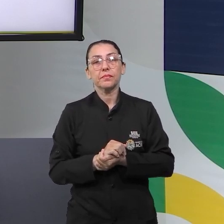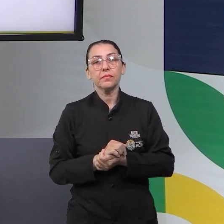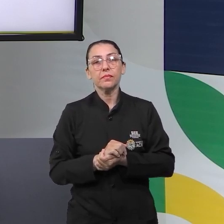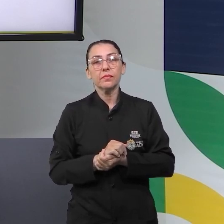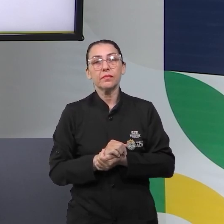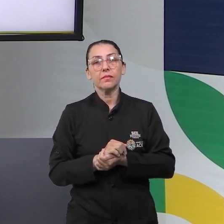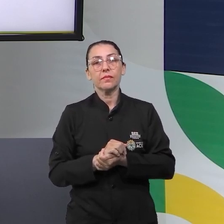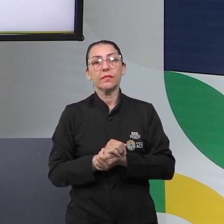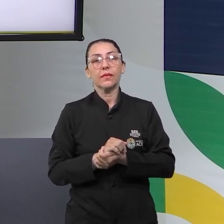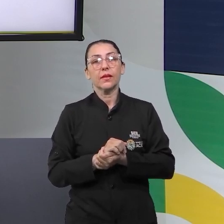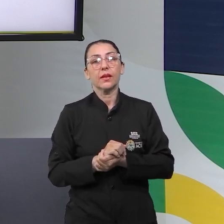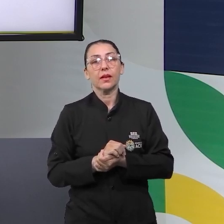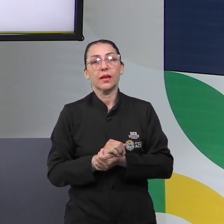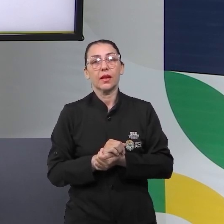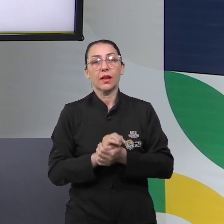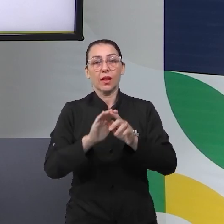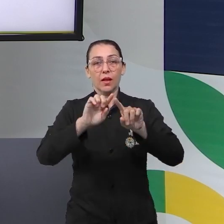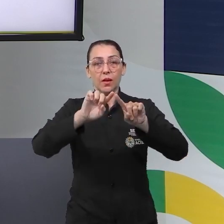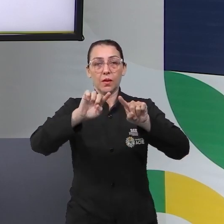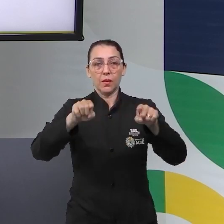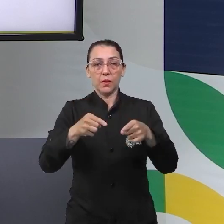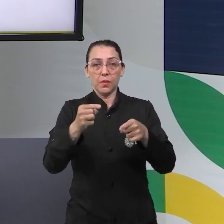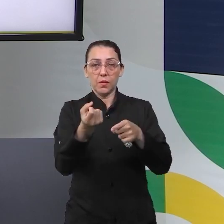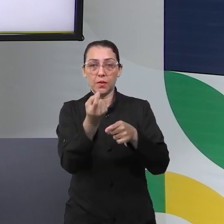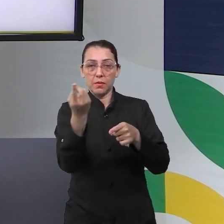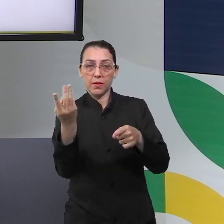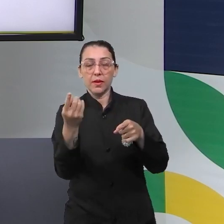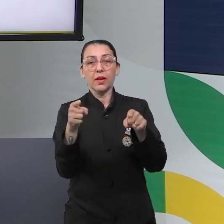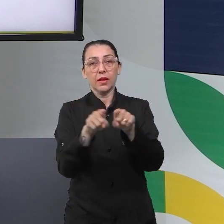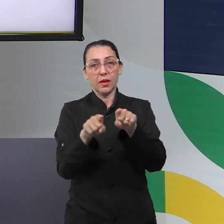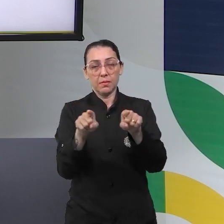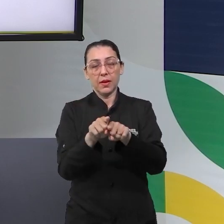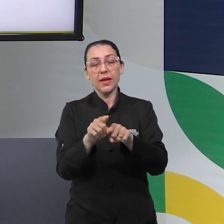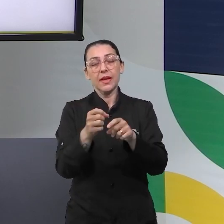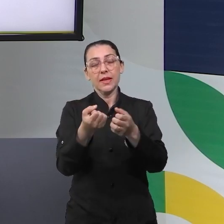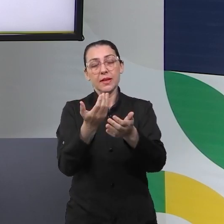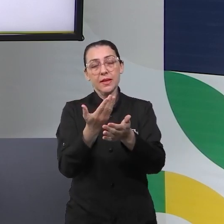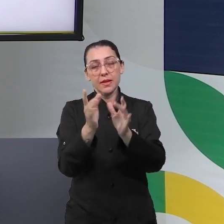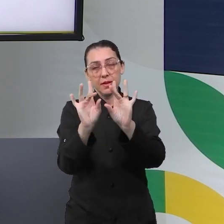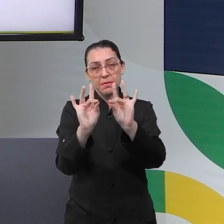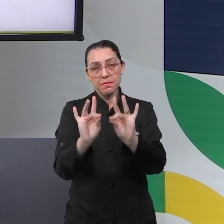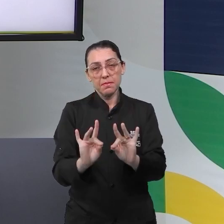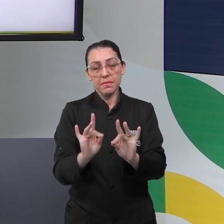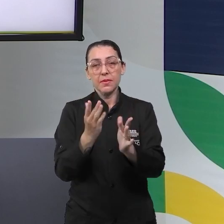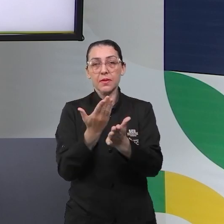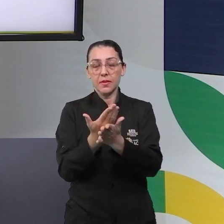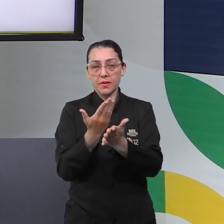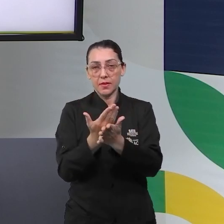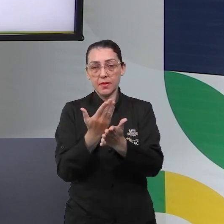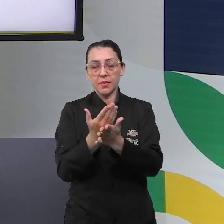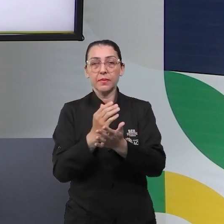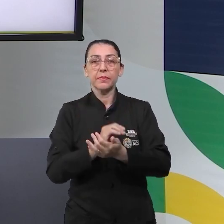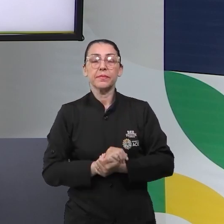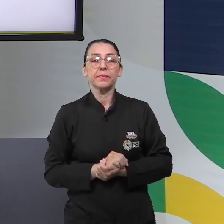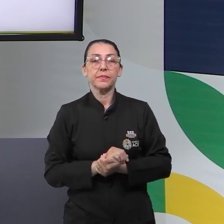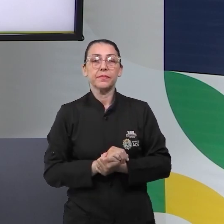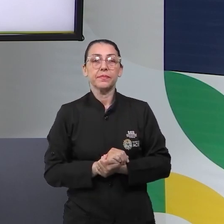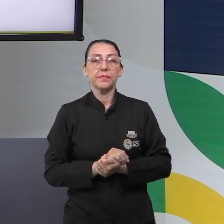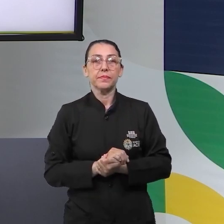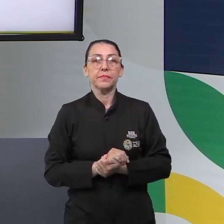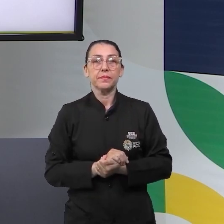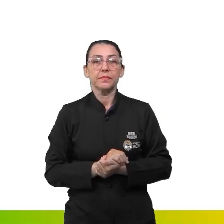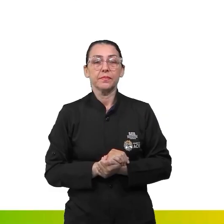decaimento exponencial, esse tipo de coisa. Eu vou explicar em outras aulas mais detalhadamente sobre decaimento exponencial. Mas vamos